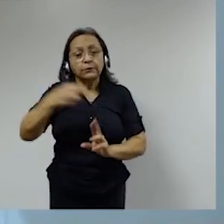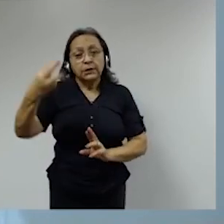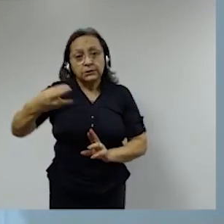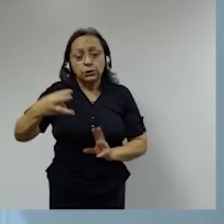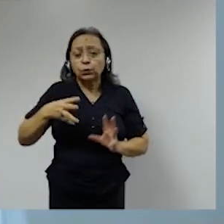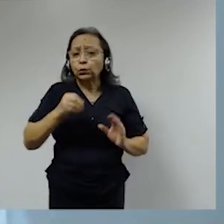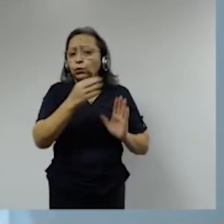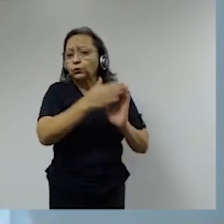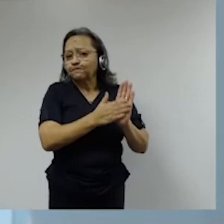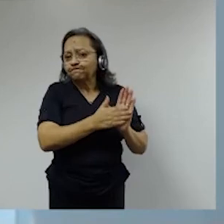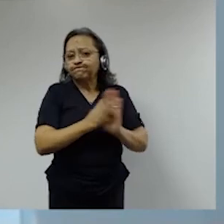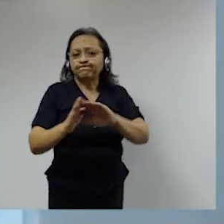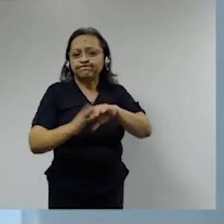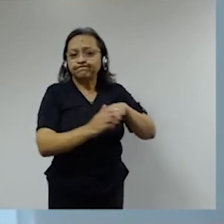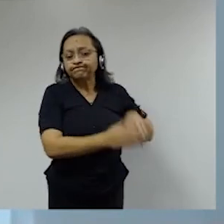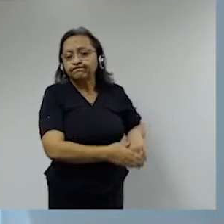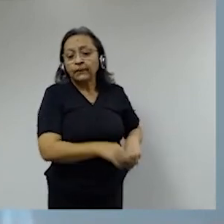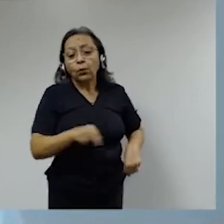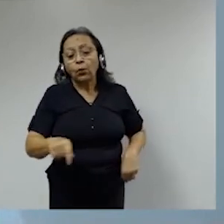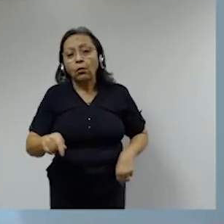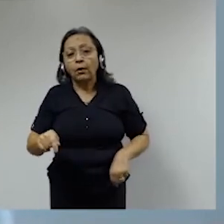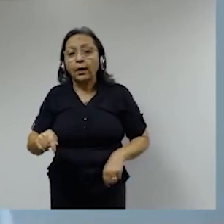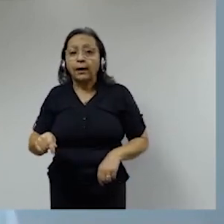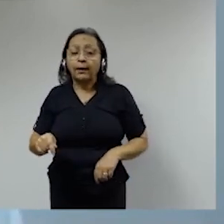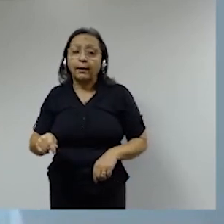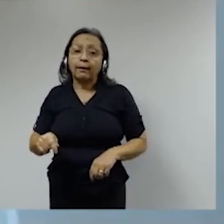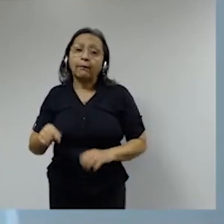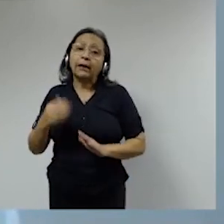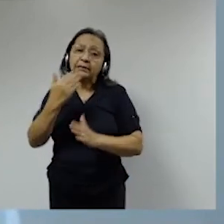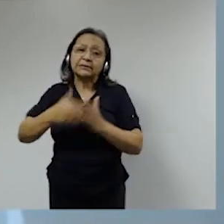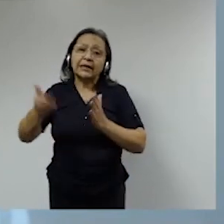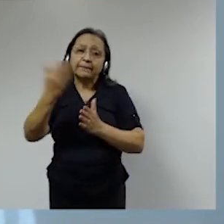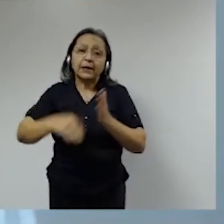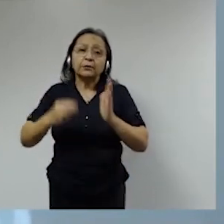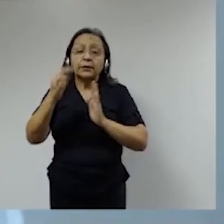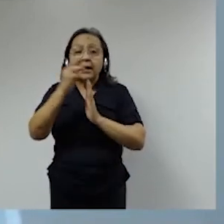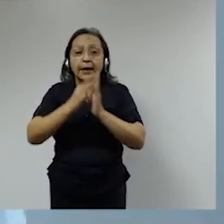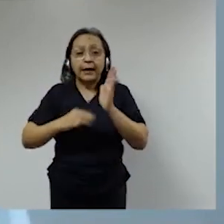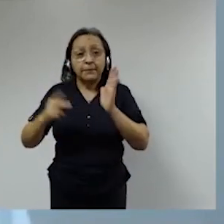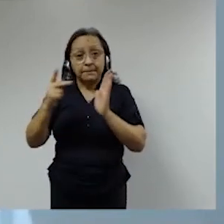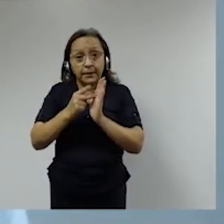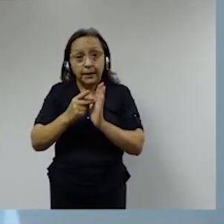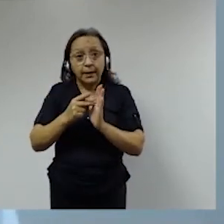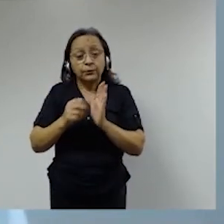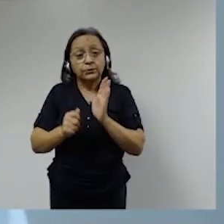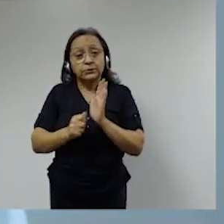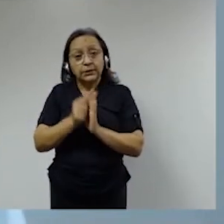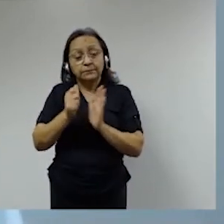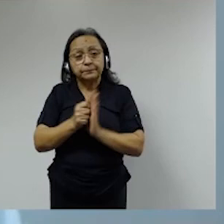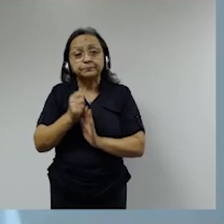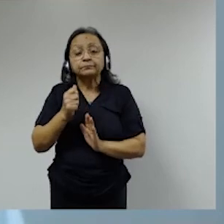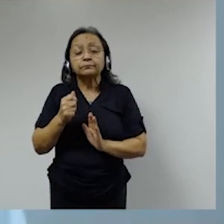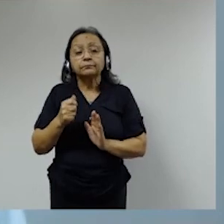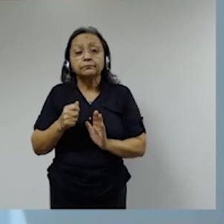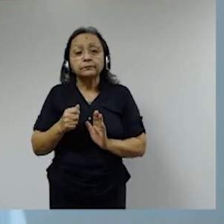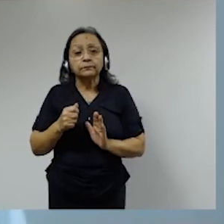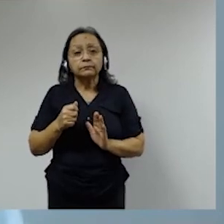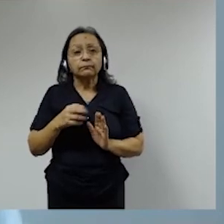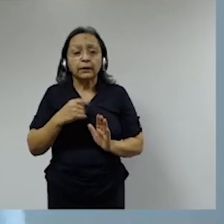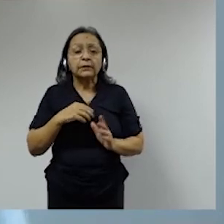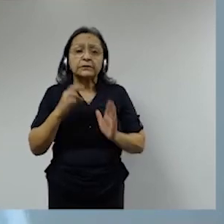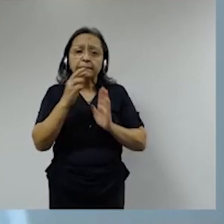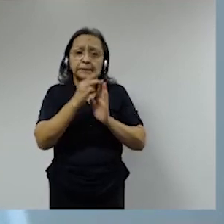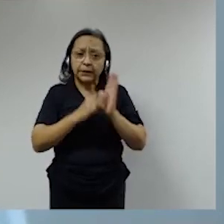fica anulado com a caducidade da MP. Nos termos do parágrafo 3º do artigo 62 da Constituição, as